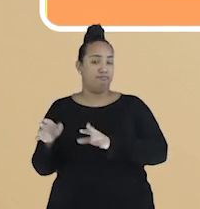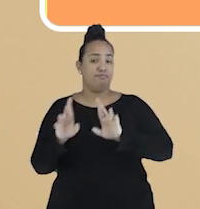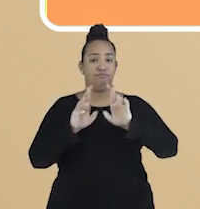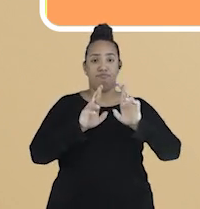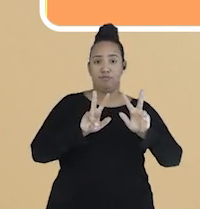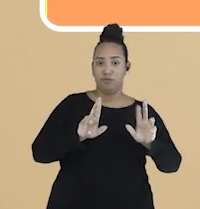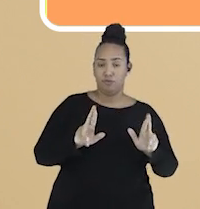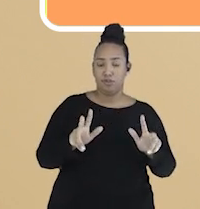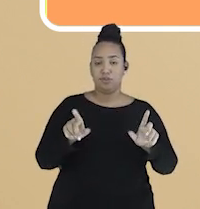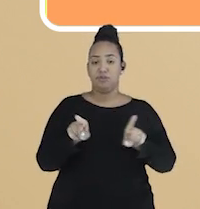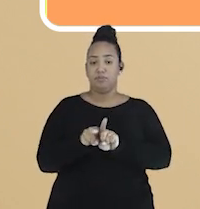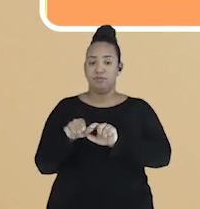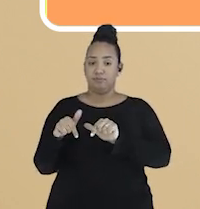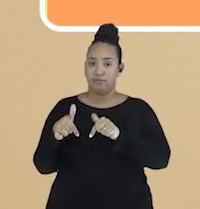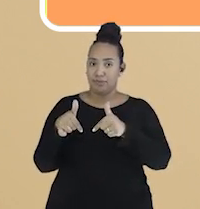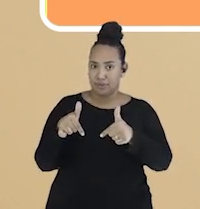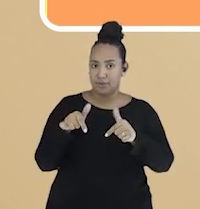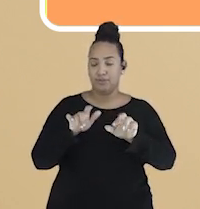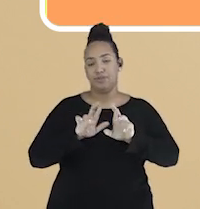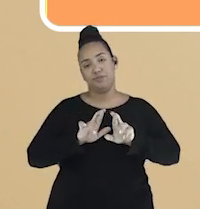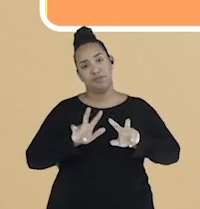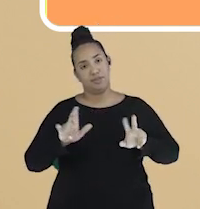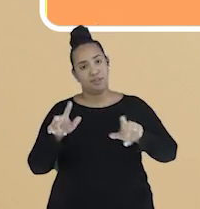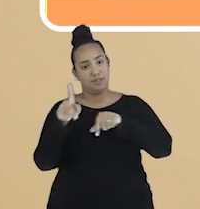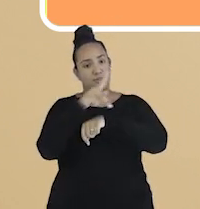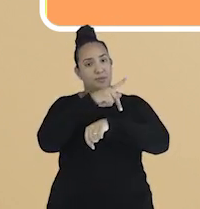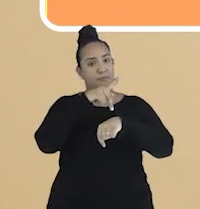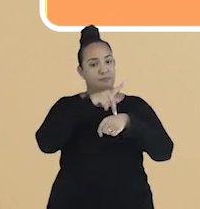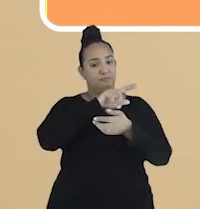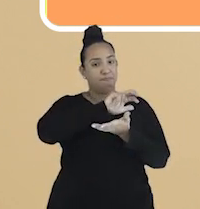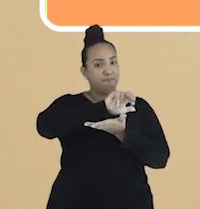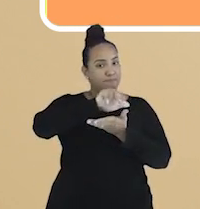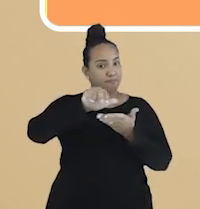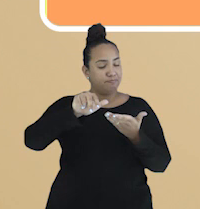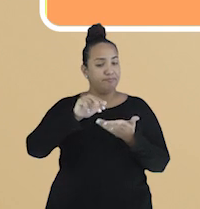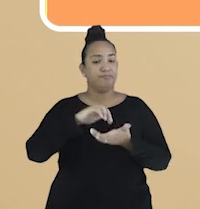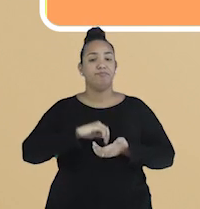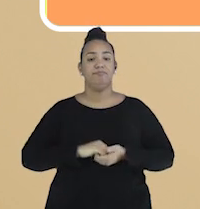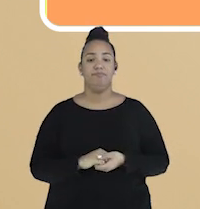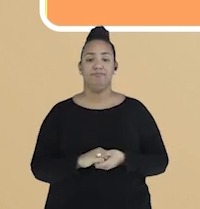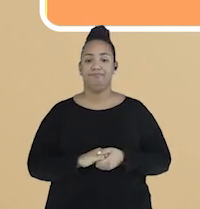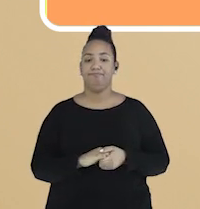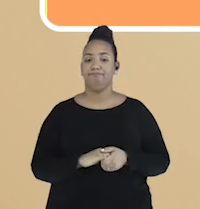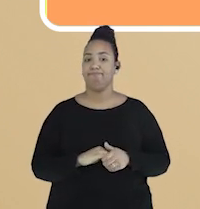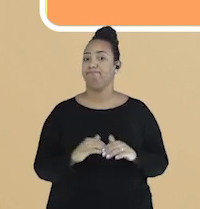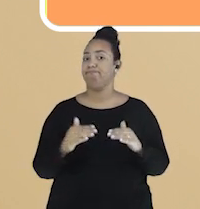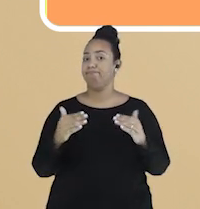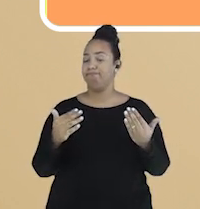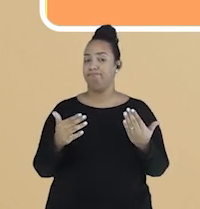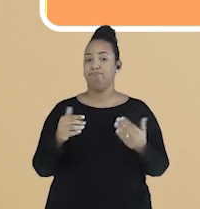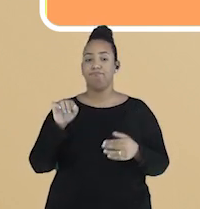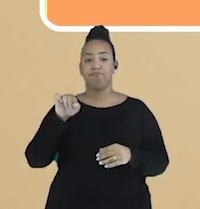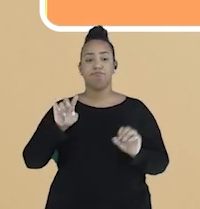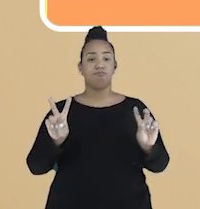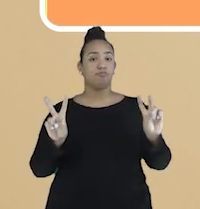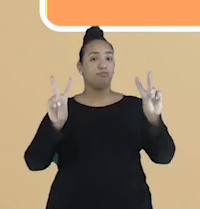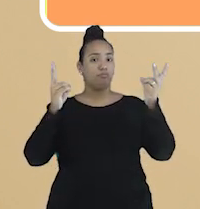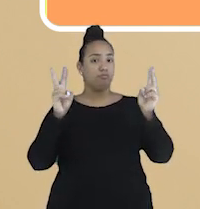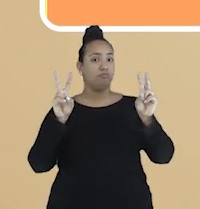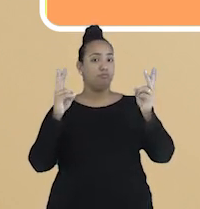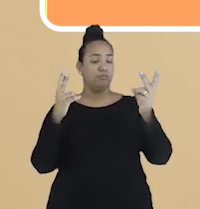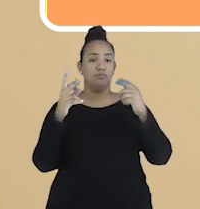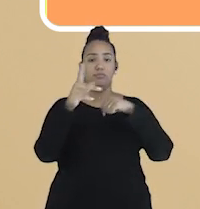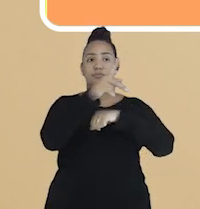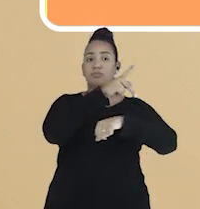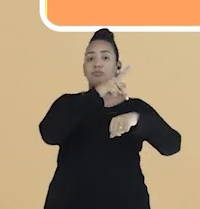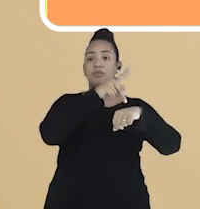de formas diferentes nos mais diversos países do mundo. Uma grande vitória que possa ter ocorrido em